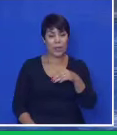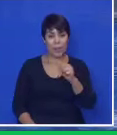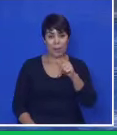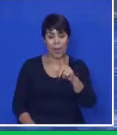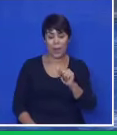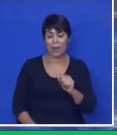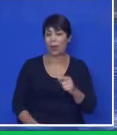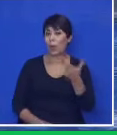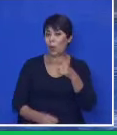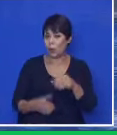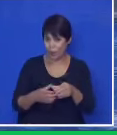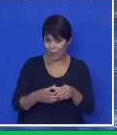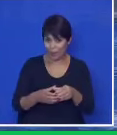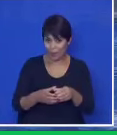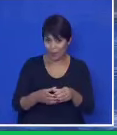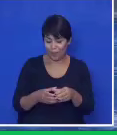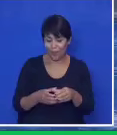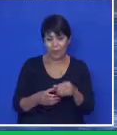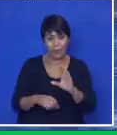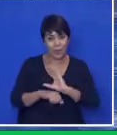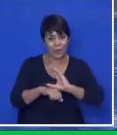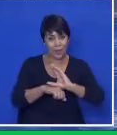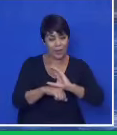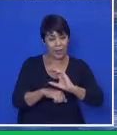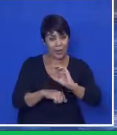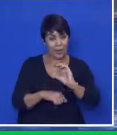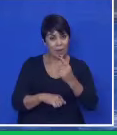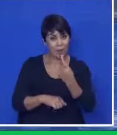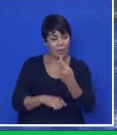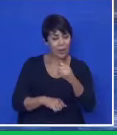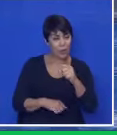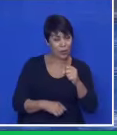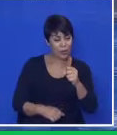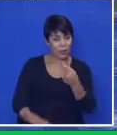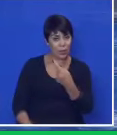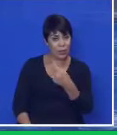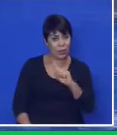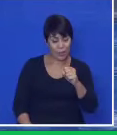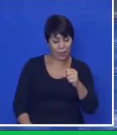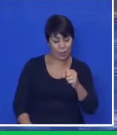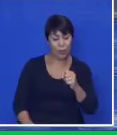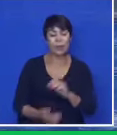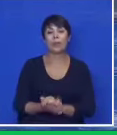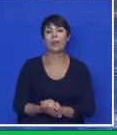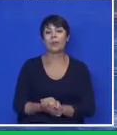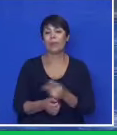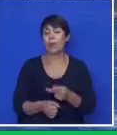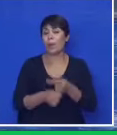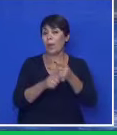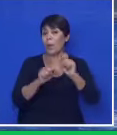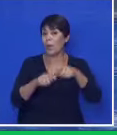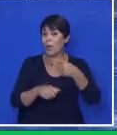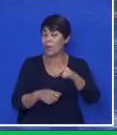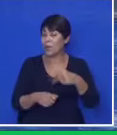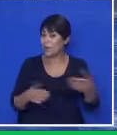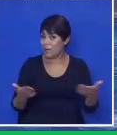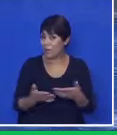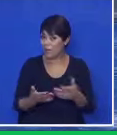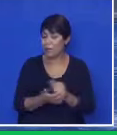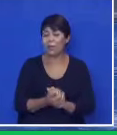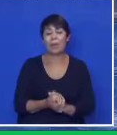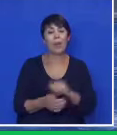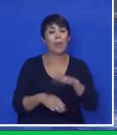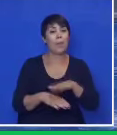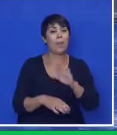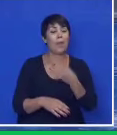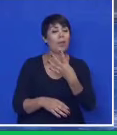Sena. Mais uma bola na tela. Cinza, 18. Bola cinza, número 18. Este prêmio pode sair para você hoje.